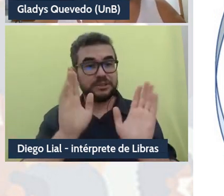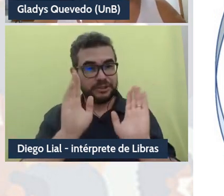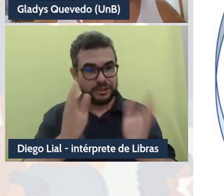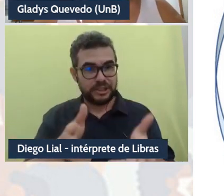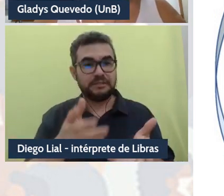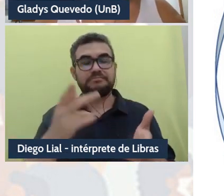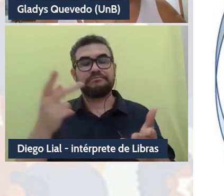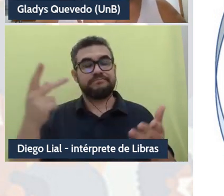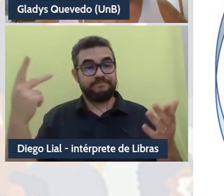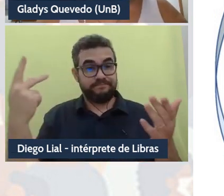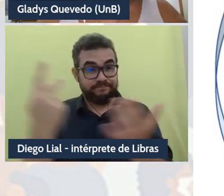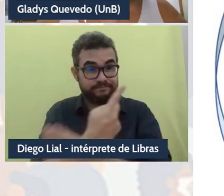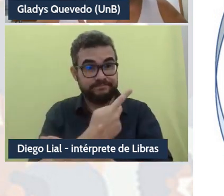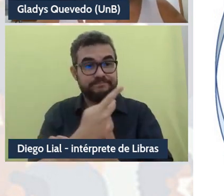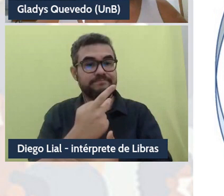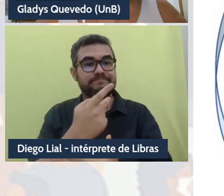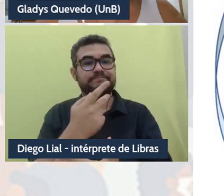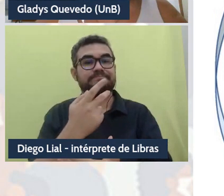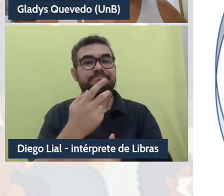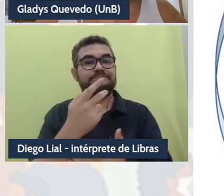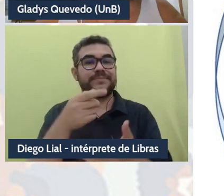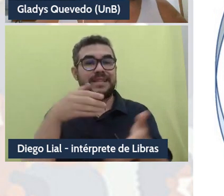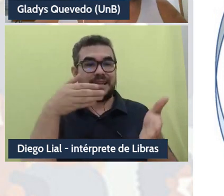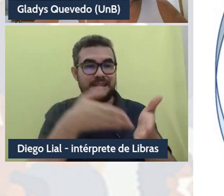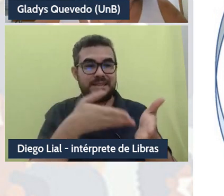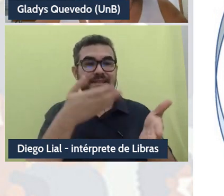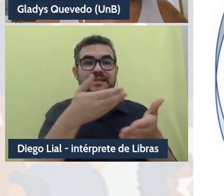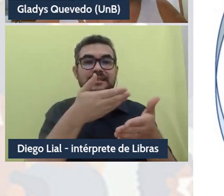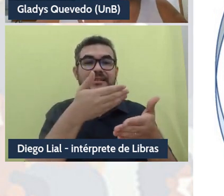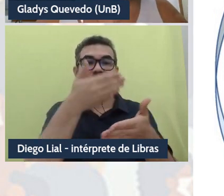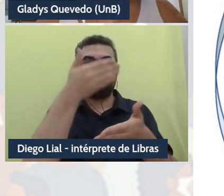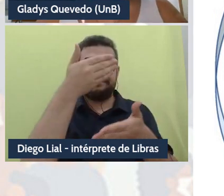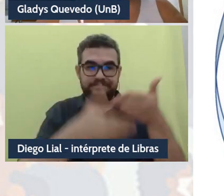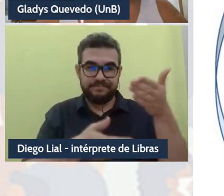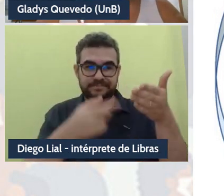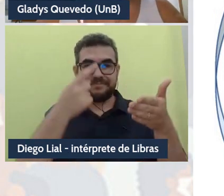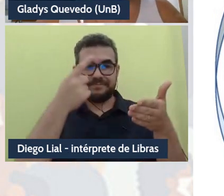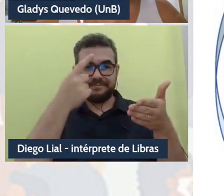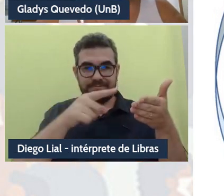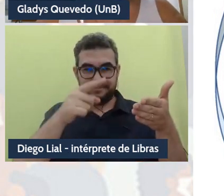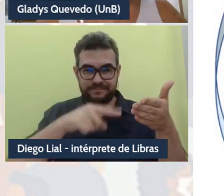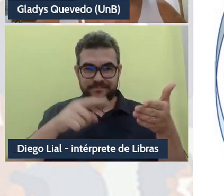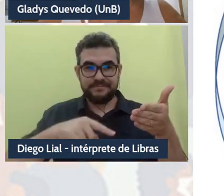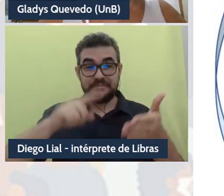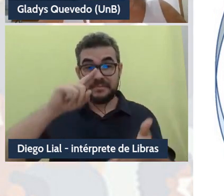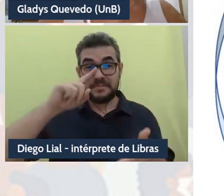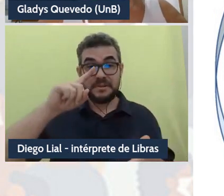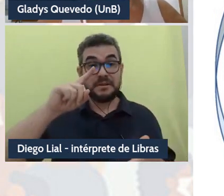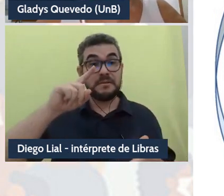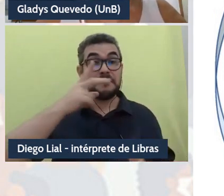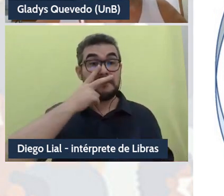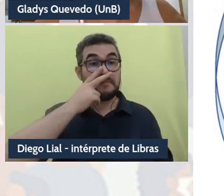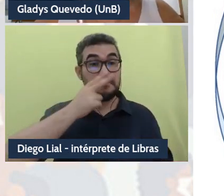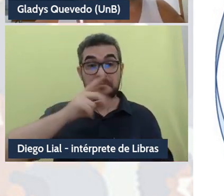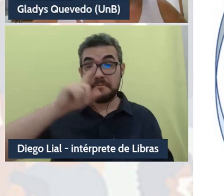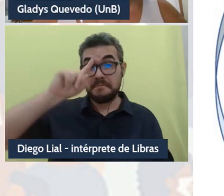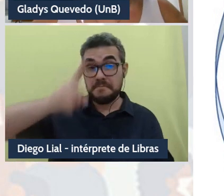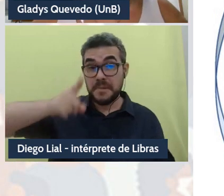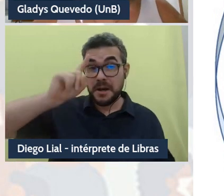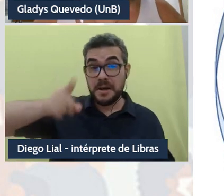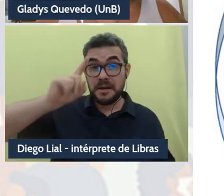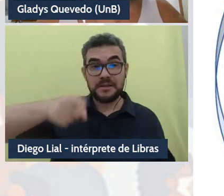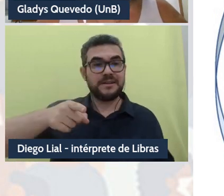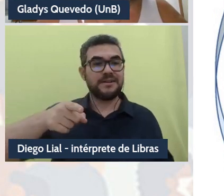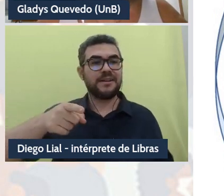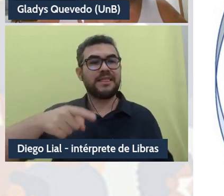exame, o exame ditando para os elaboradores, né, dos materiais didáticos, como proceder dentro